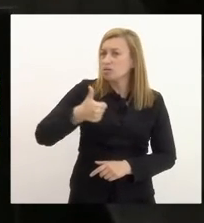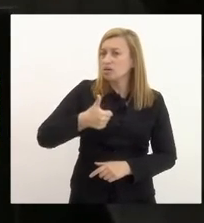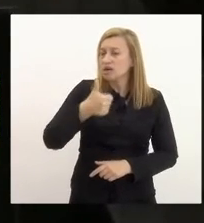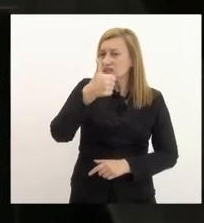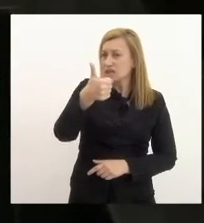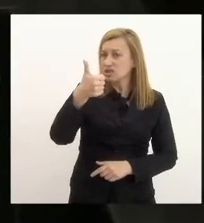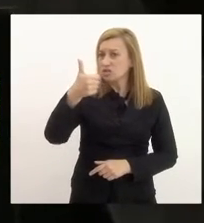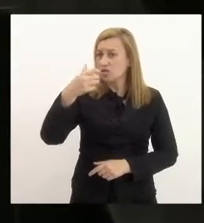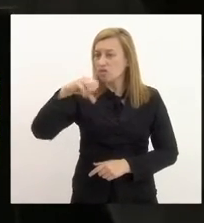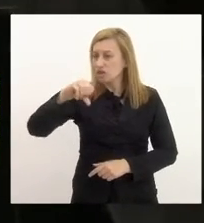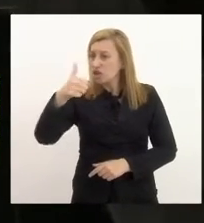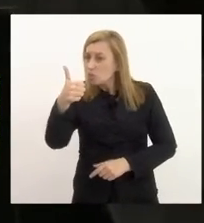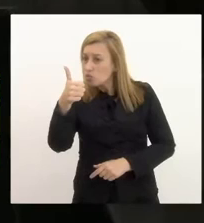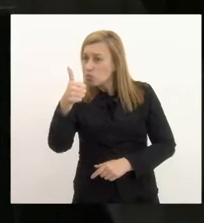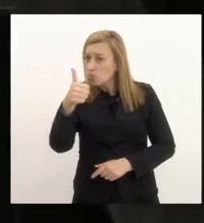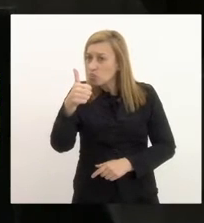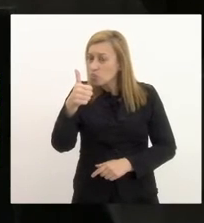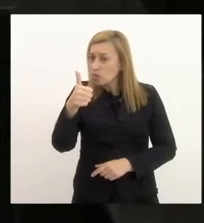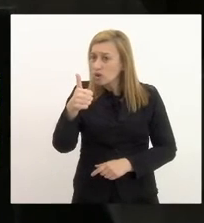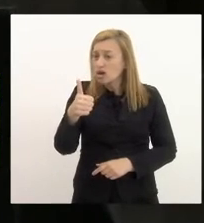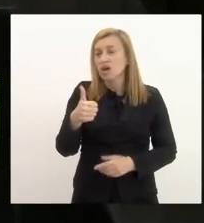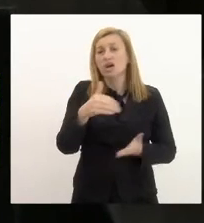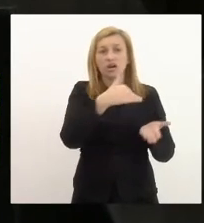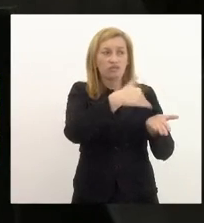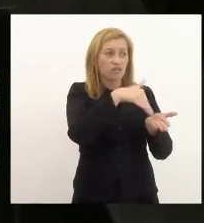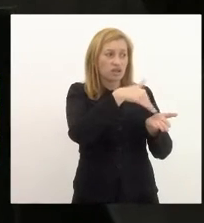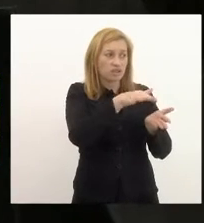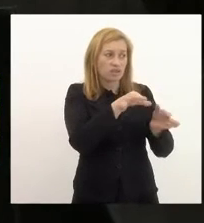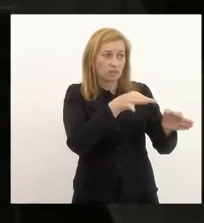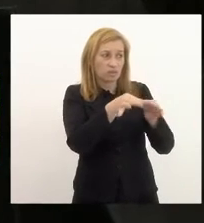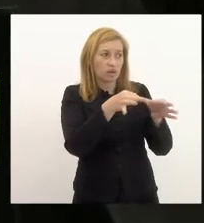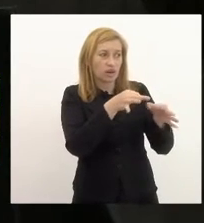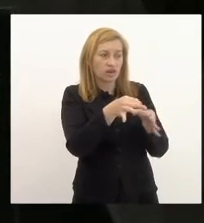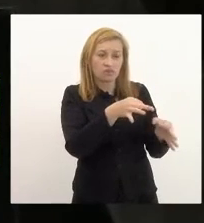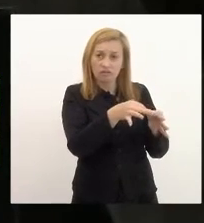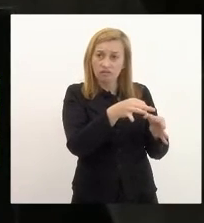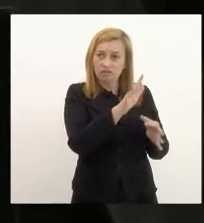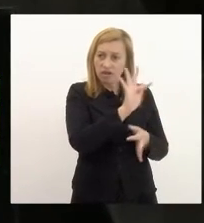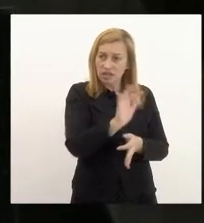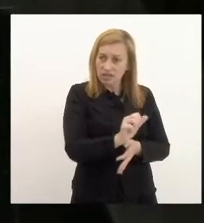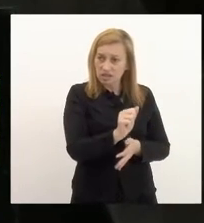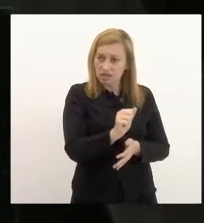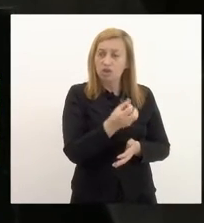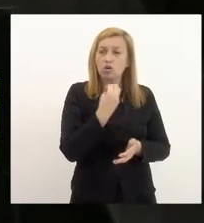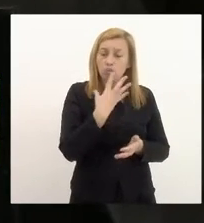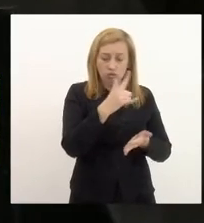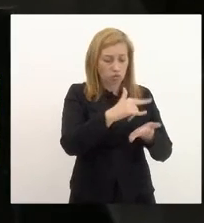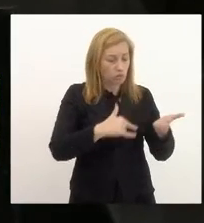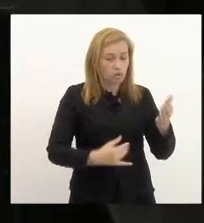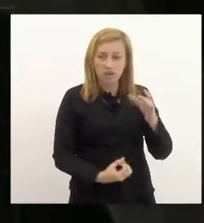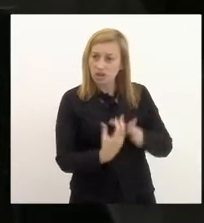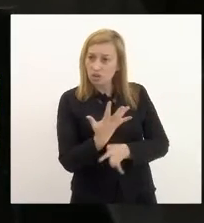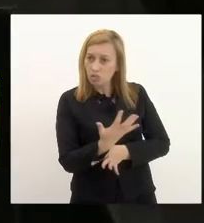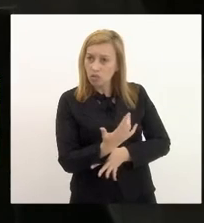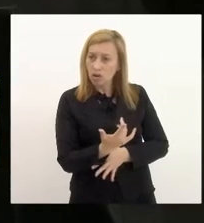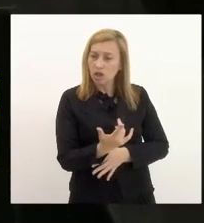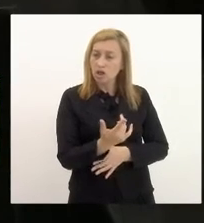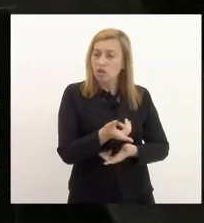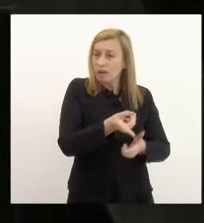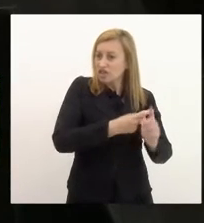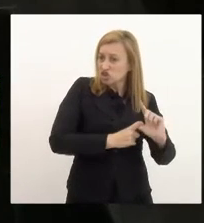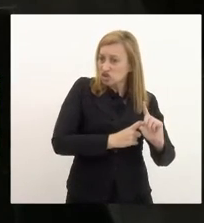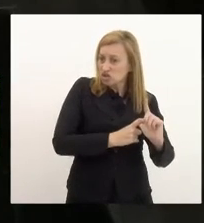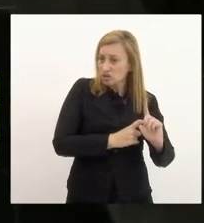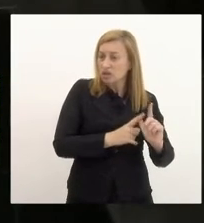Como assim não entendi 91 se o A projeção o rapaz aplicação quer fazer na fase no Bom documento que produziu sobre estoque da dívida